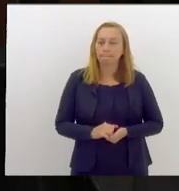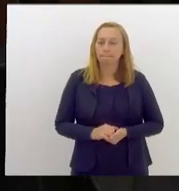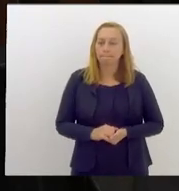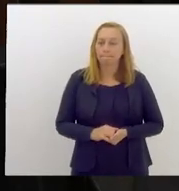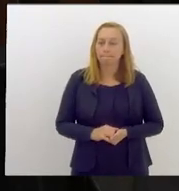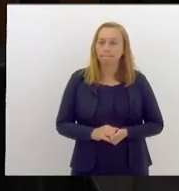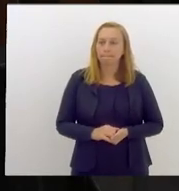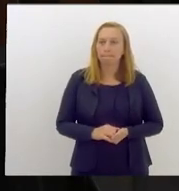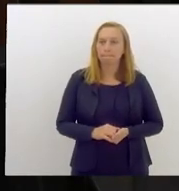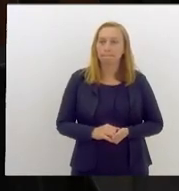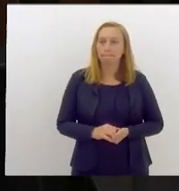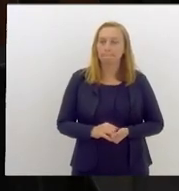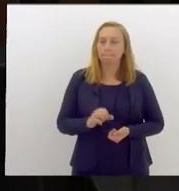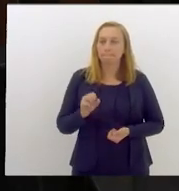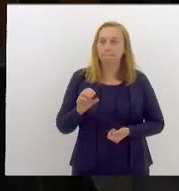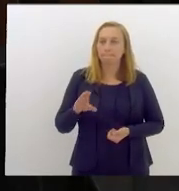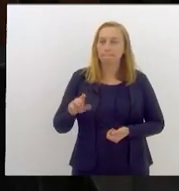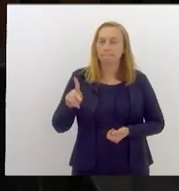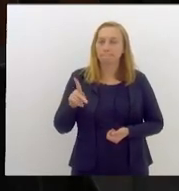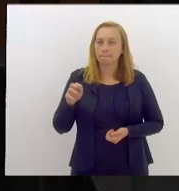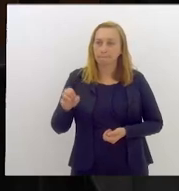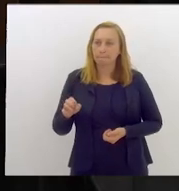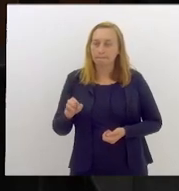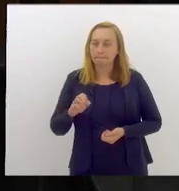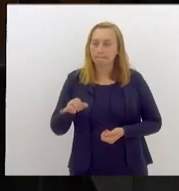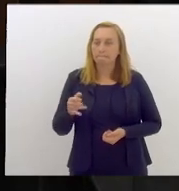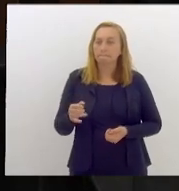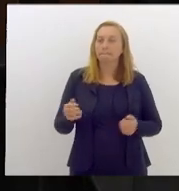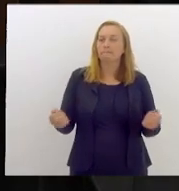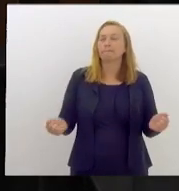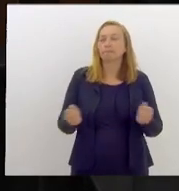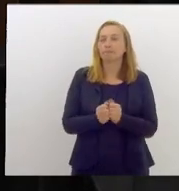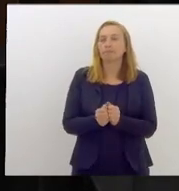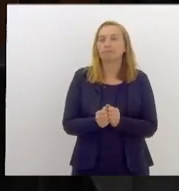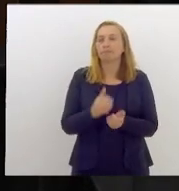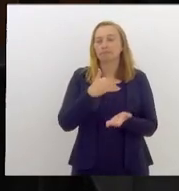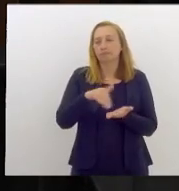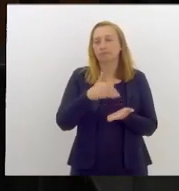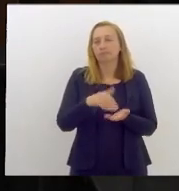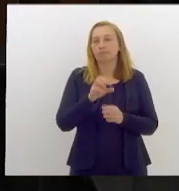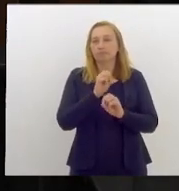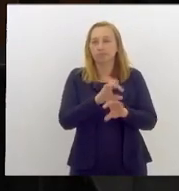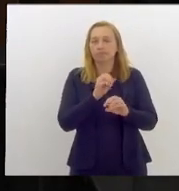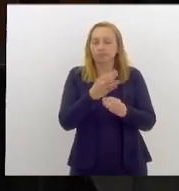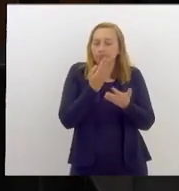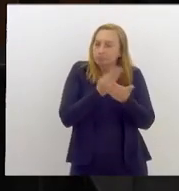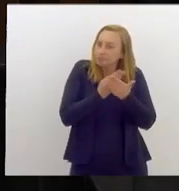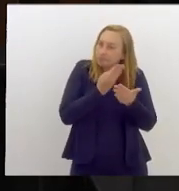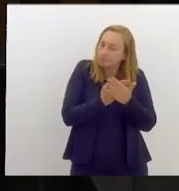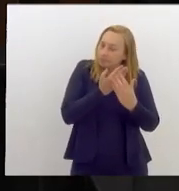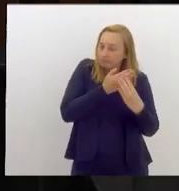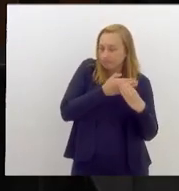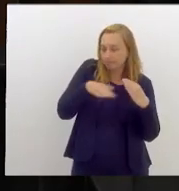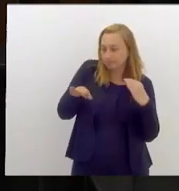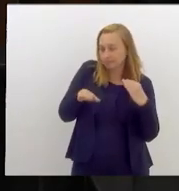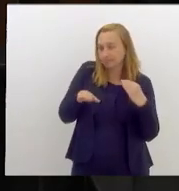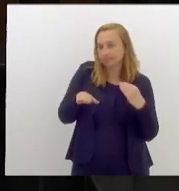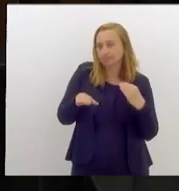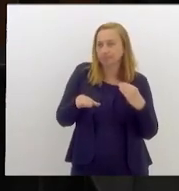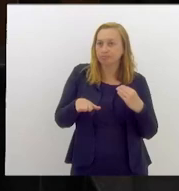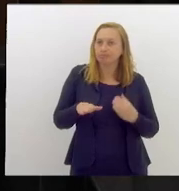o CEP em conjunto com a Secretaria de Educação fez um estudo e mandou